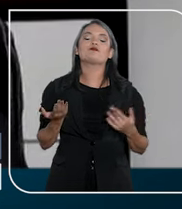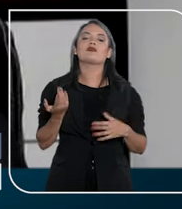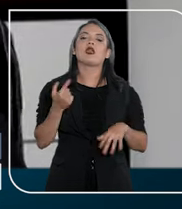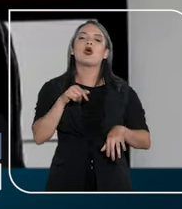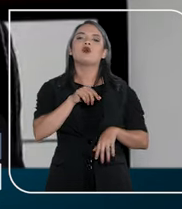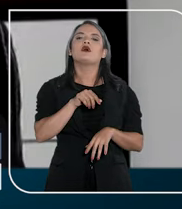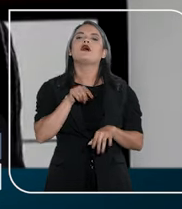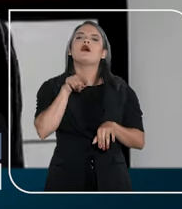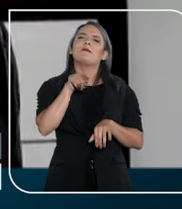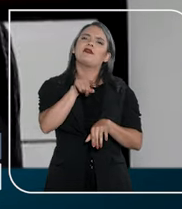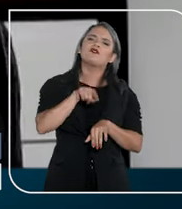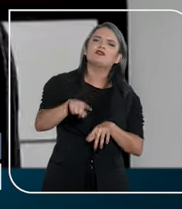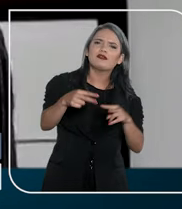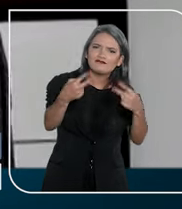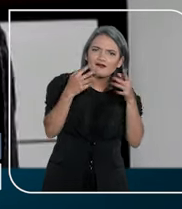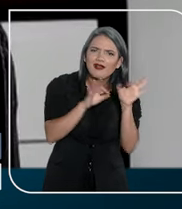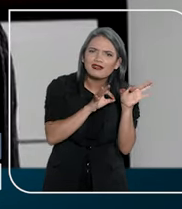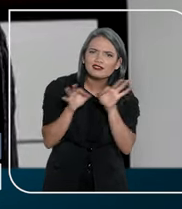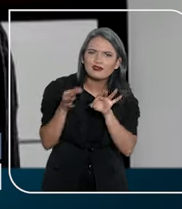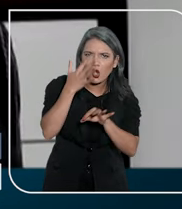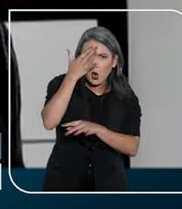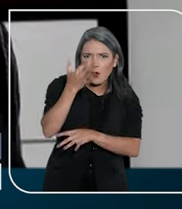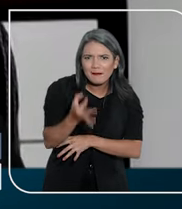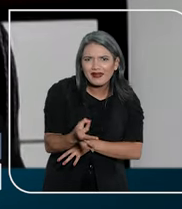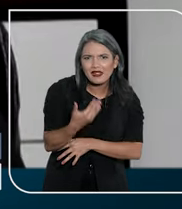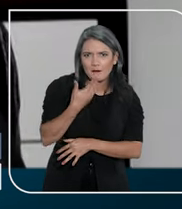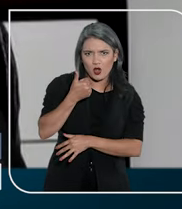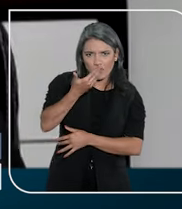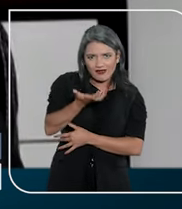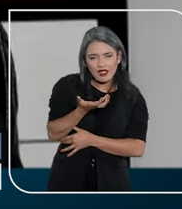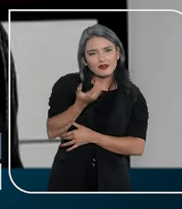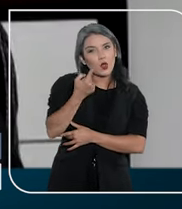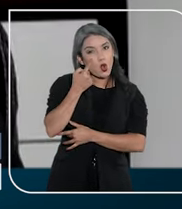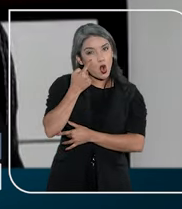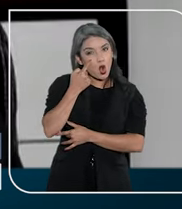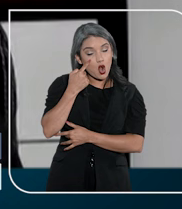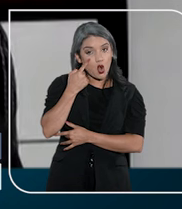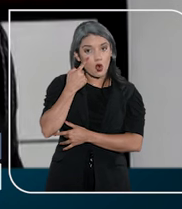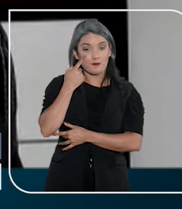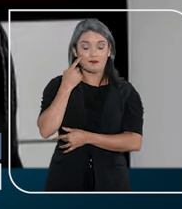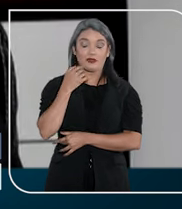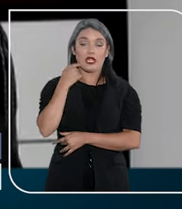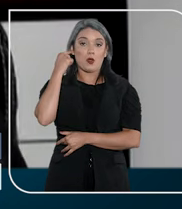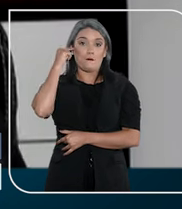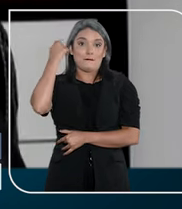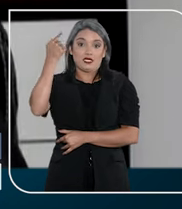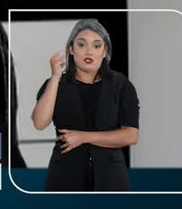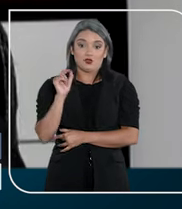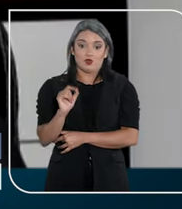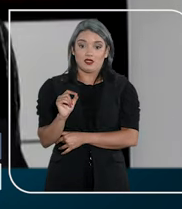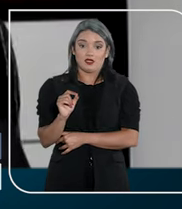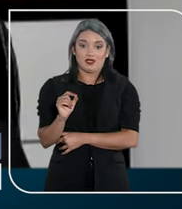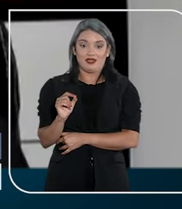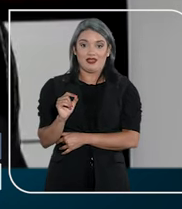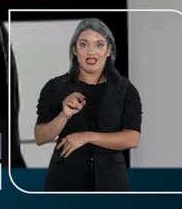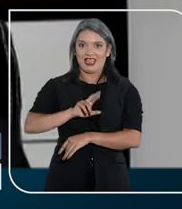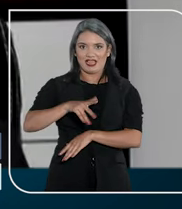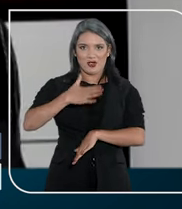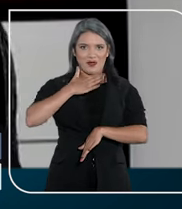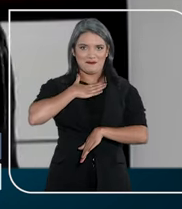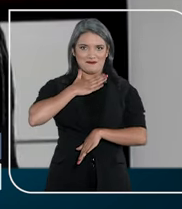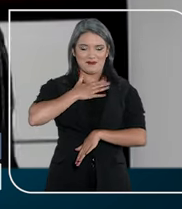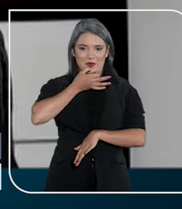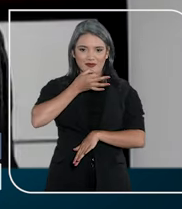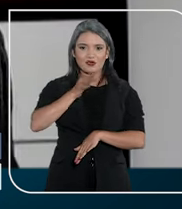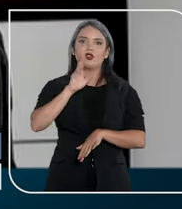quem vai nos assistir e quer entender direito. Veja, eu confronto a seguinte hipótese que não é criação minha, uma hipótese de